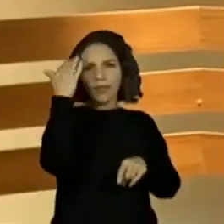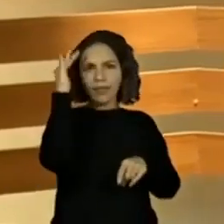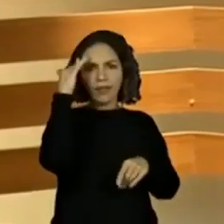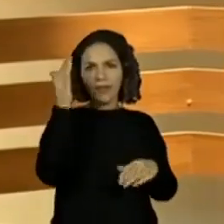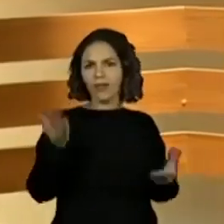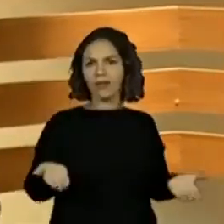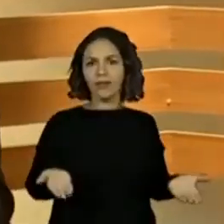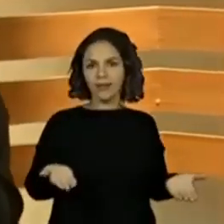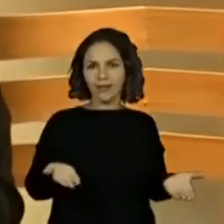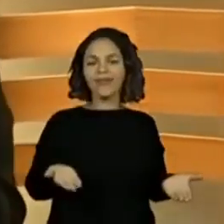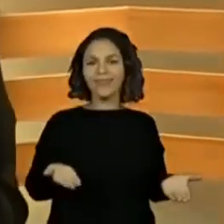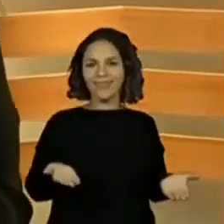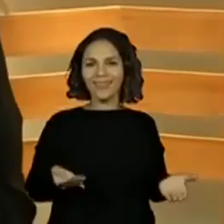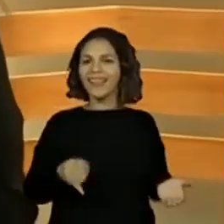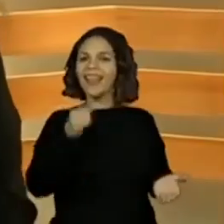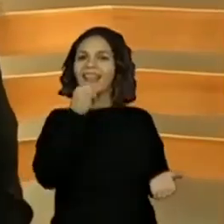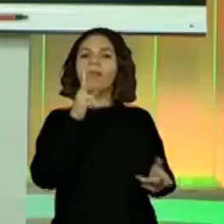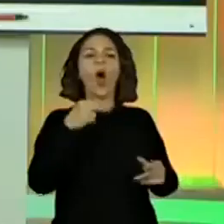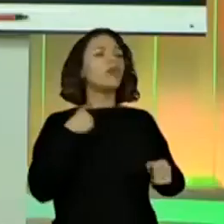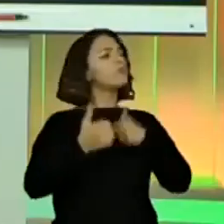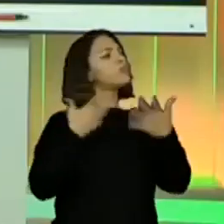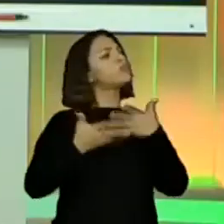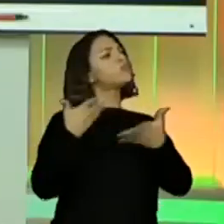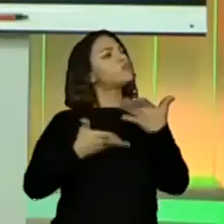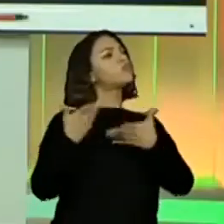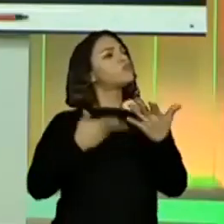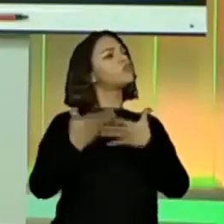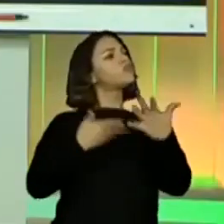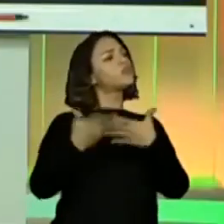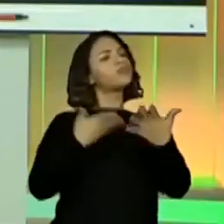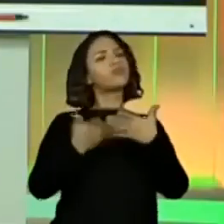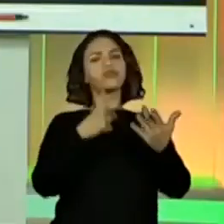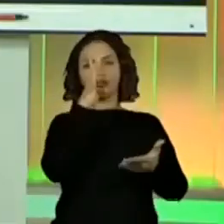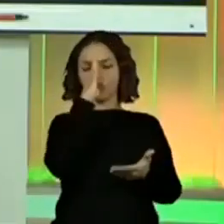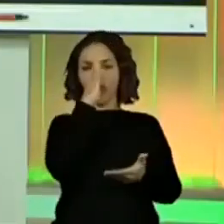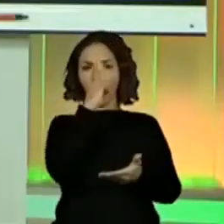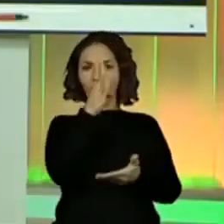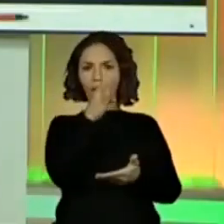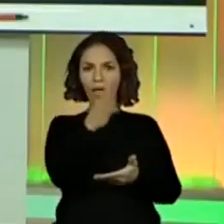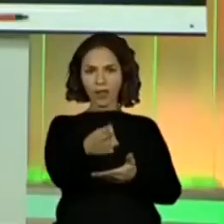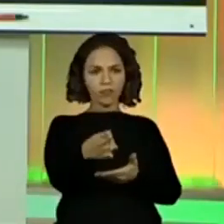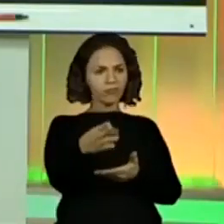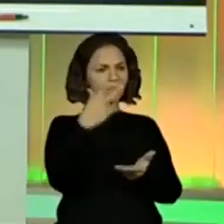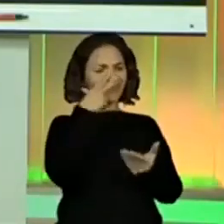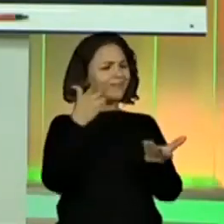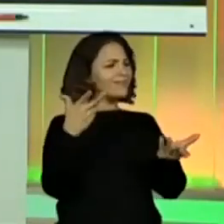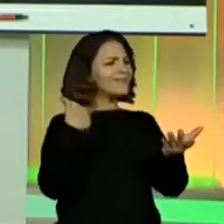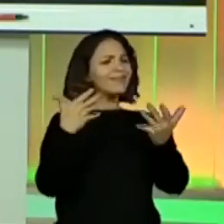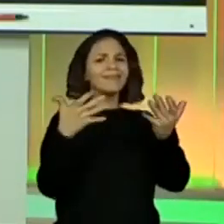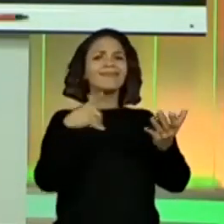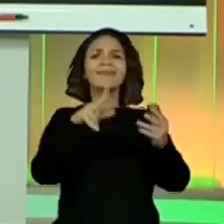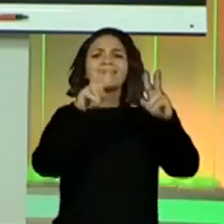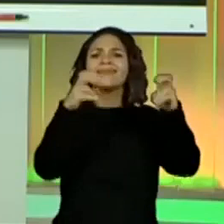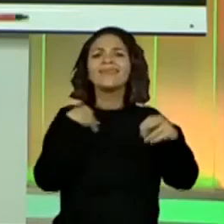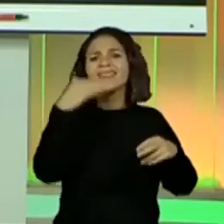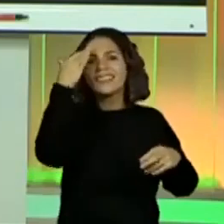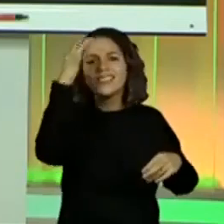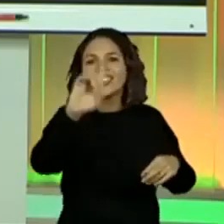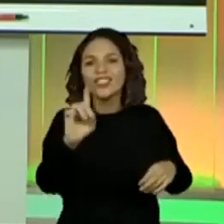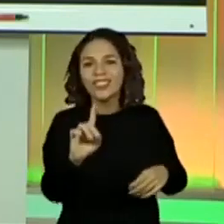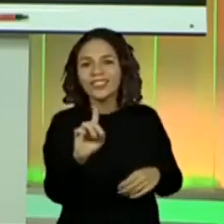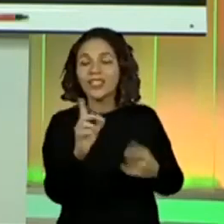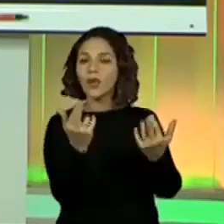a sua fala? Coloca aí para mim no chat se você fala atropelado, igual o texto aqui,